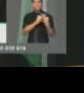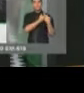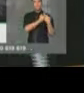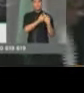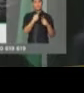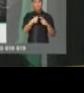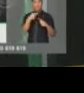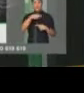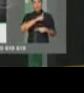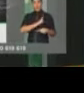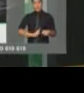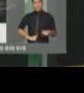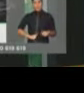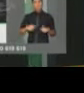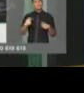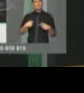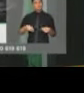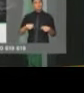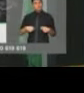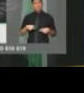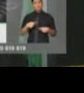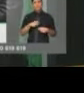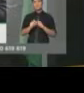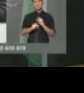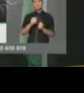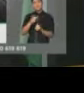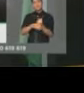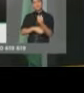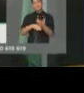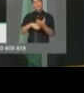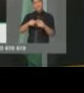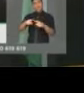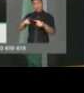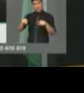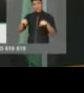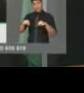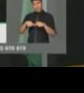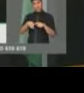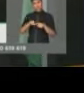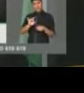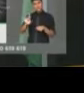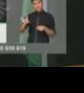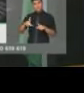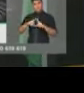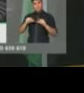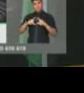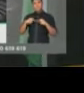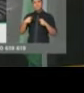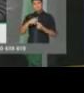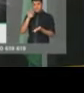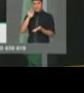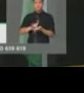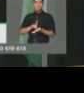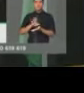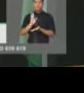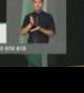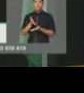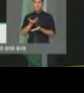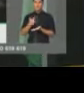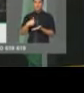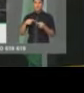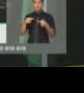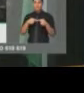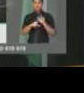ter iniciado um processo de regularização dessas áreas, que serão regularizadas, é questão de tempo. É questão de tempo e